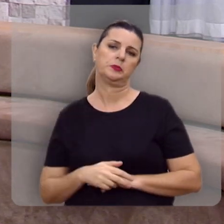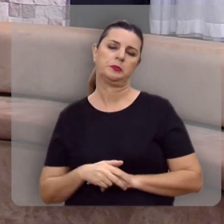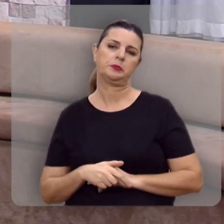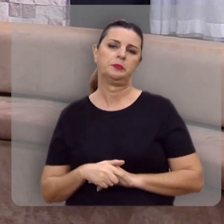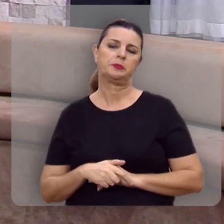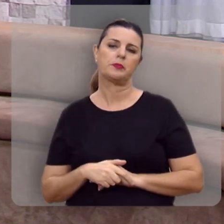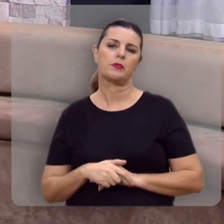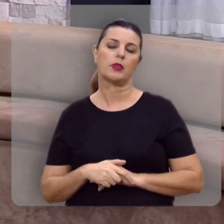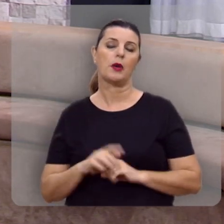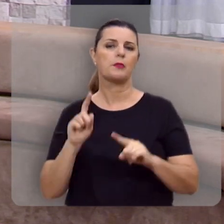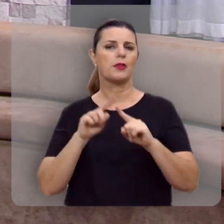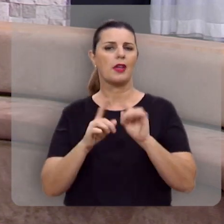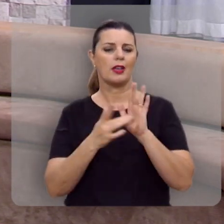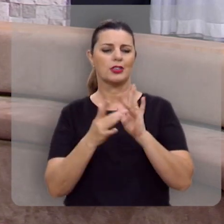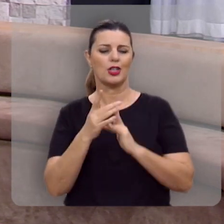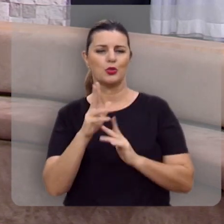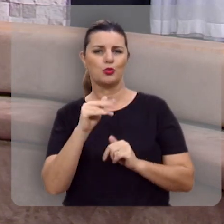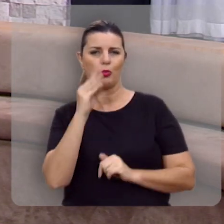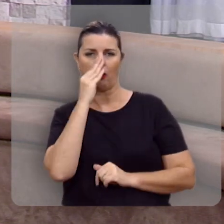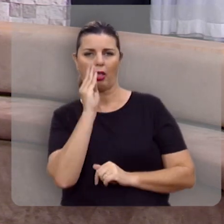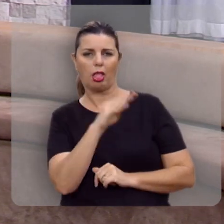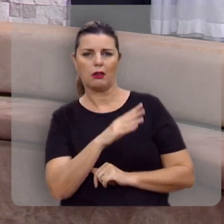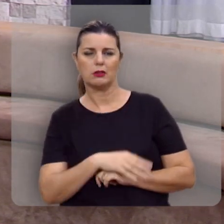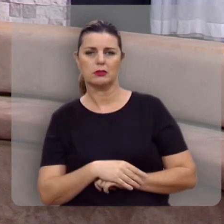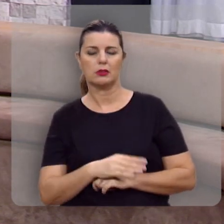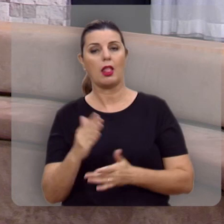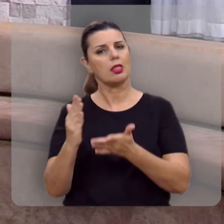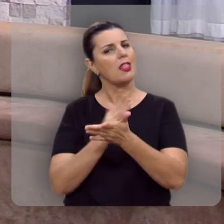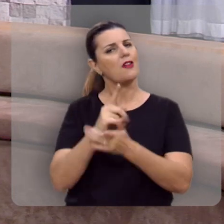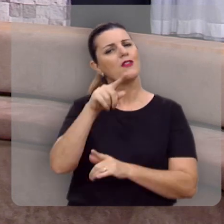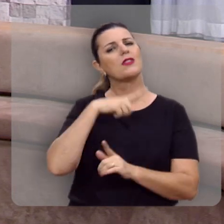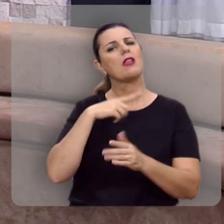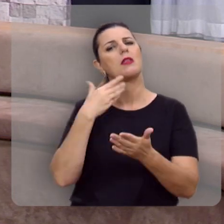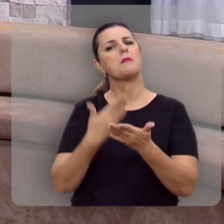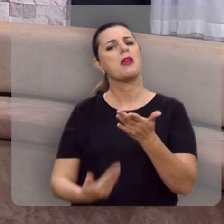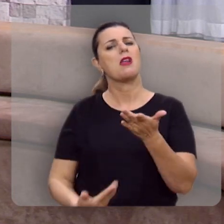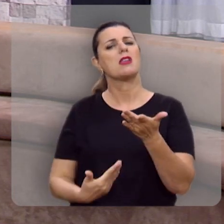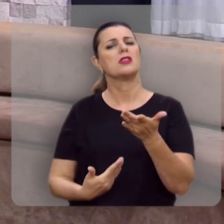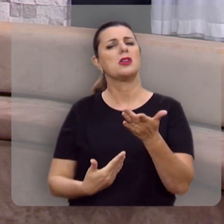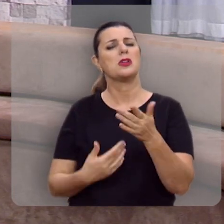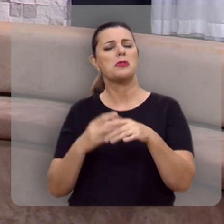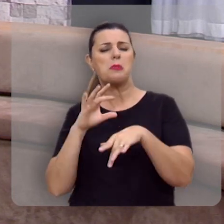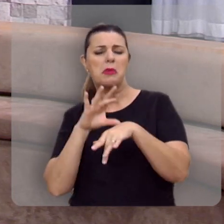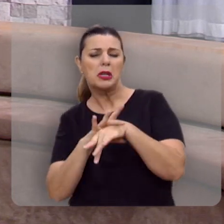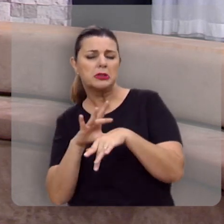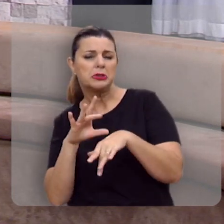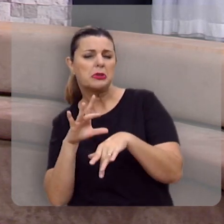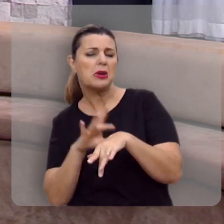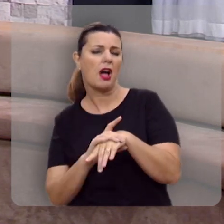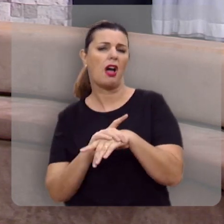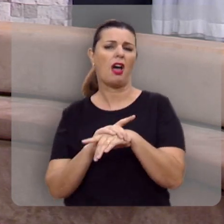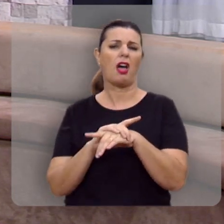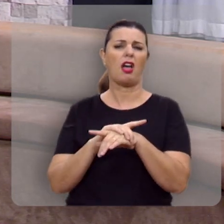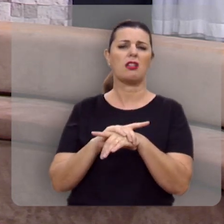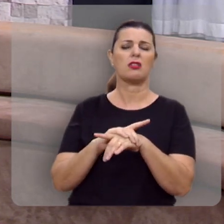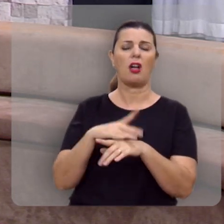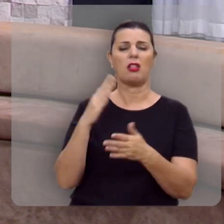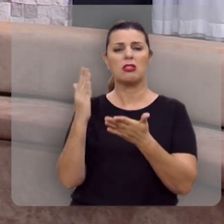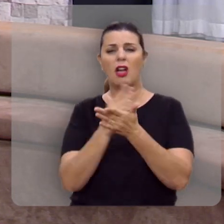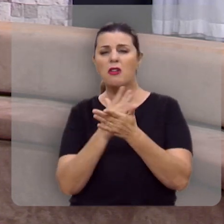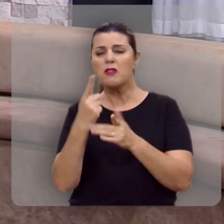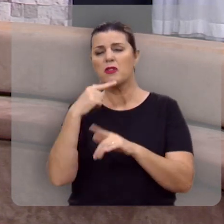Deus. Porque Jesus não desistiu dele. Talvez você esteja caído, machucado, ferido. Talvez